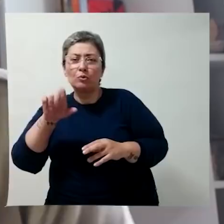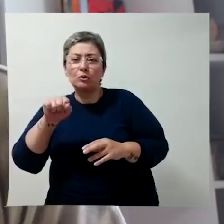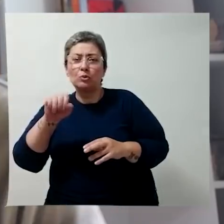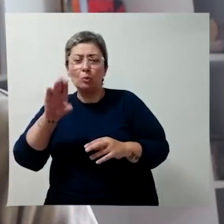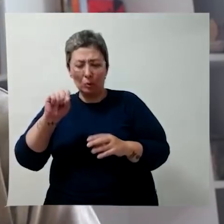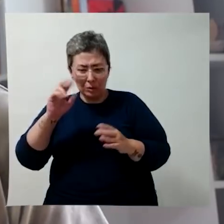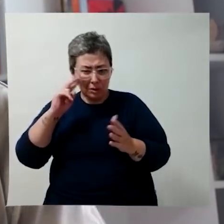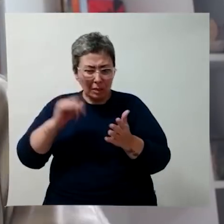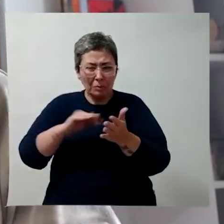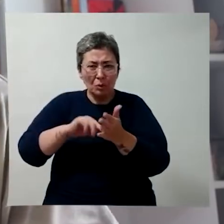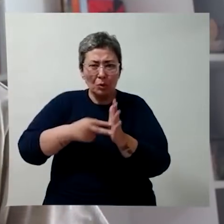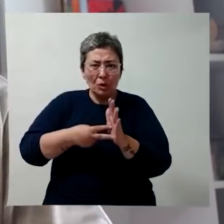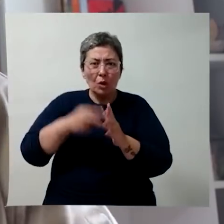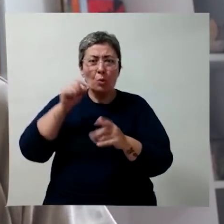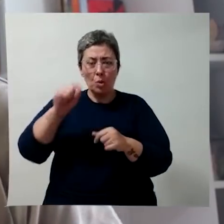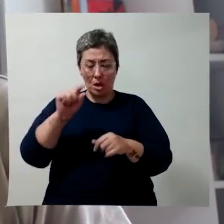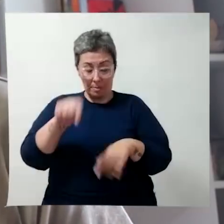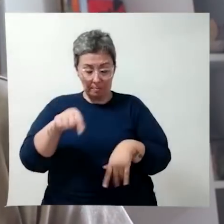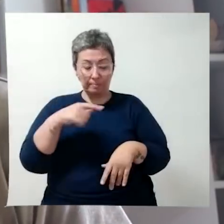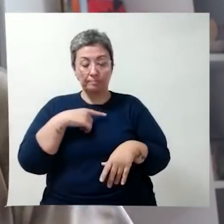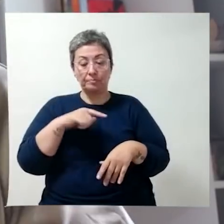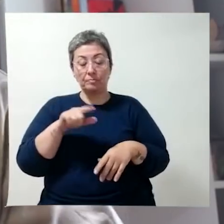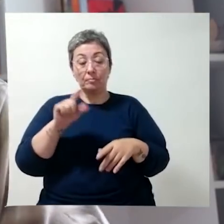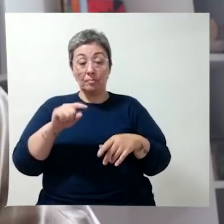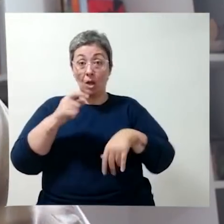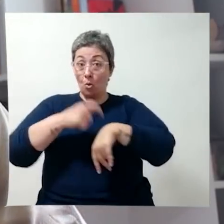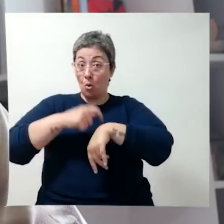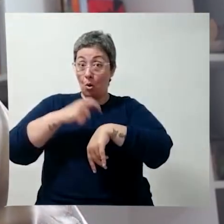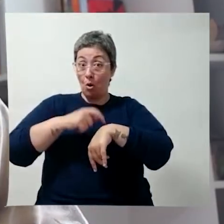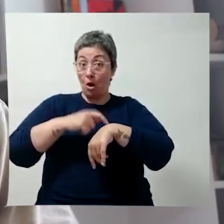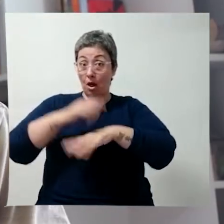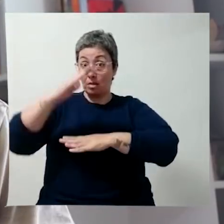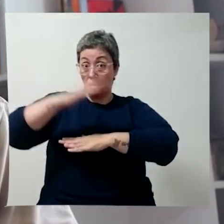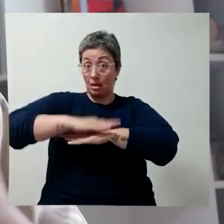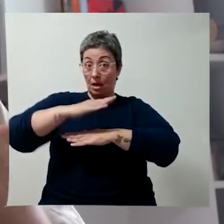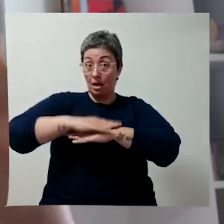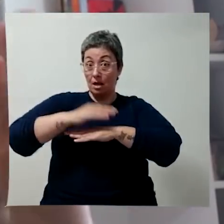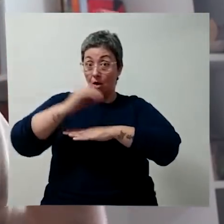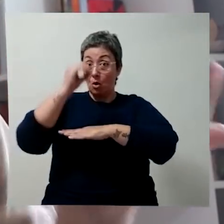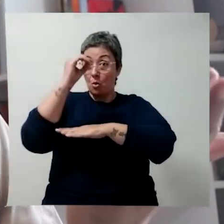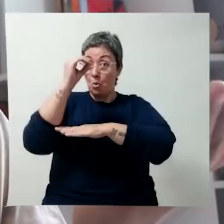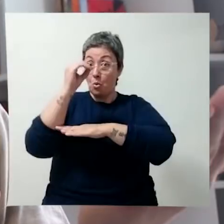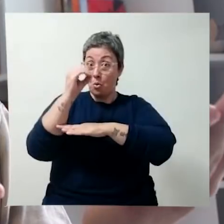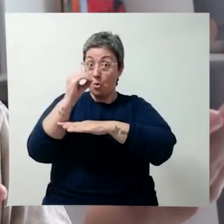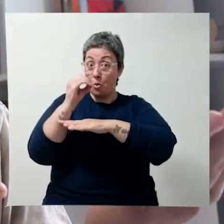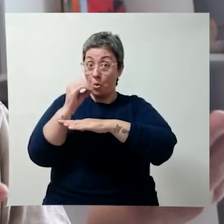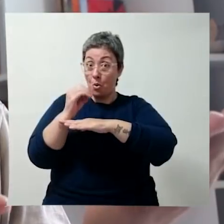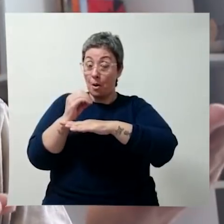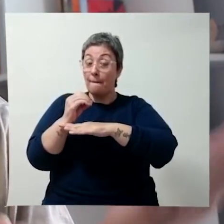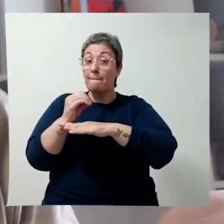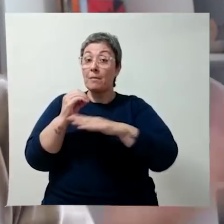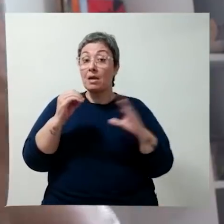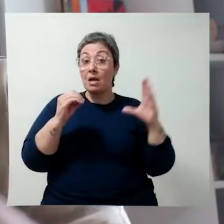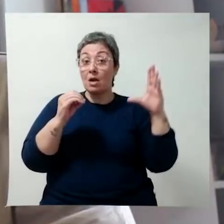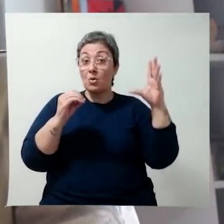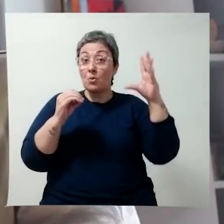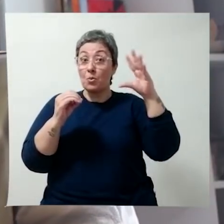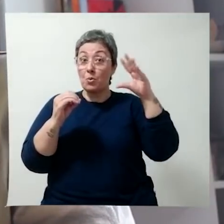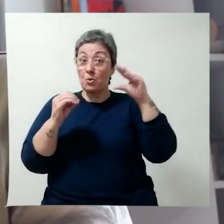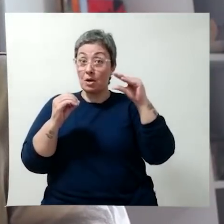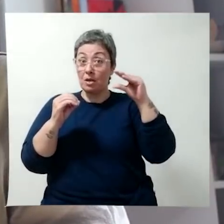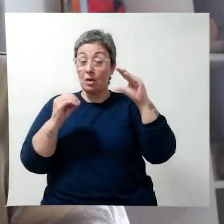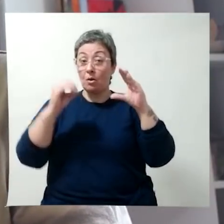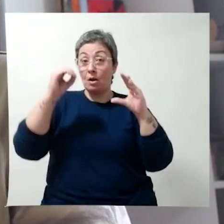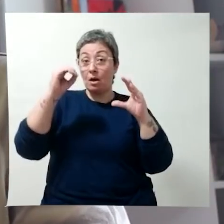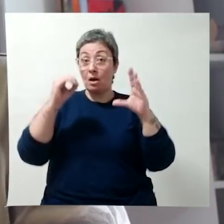lusco-fusco? Pois bem, lusco-fusco é assim. Tem um período da tarde que o sol está começando a ir embora, certo? E a noite está